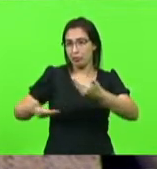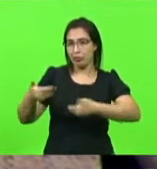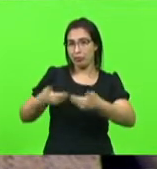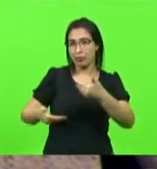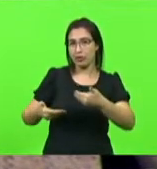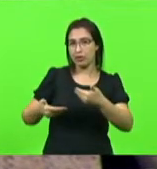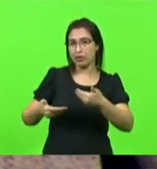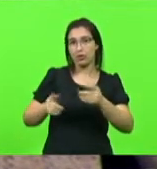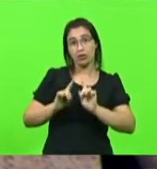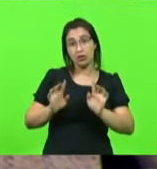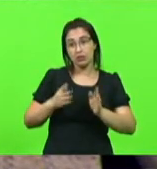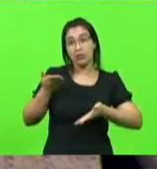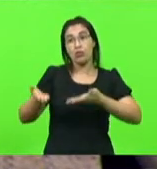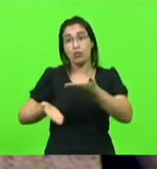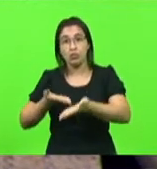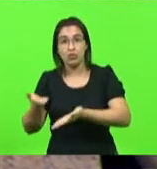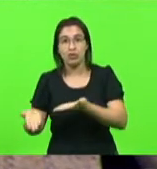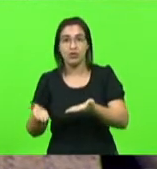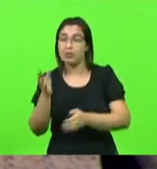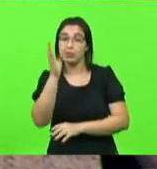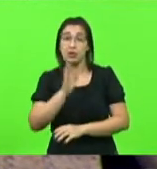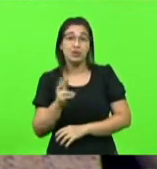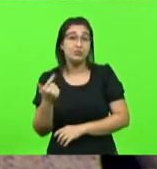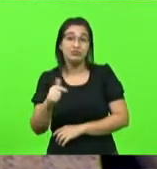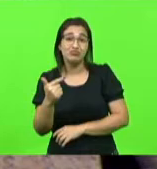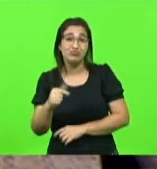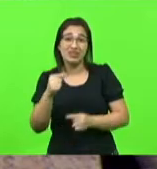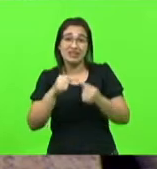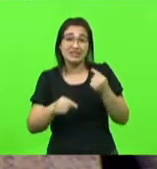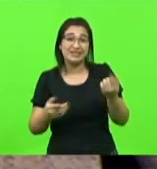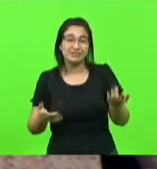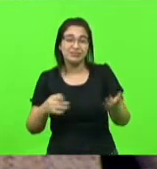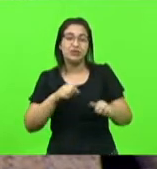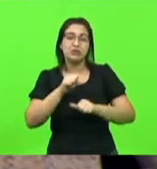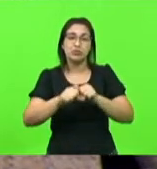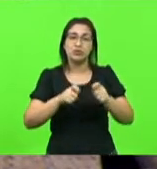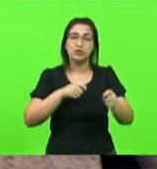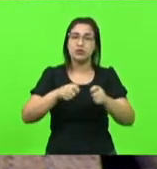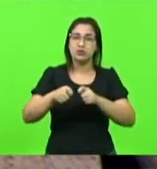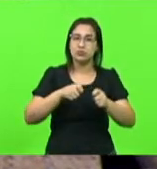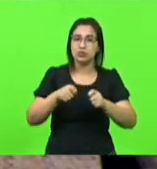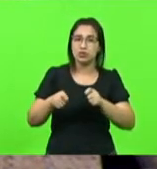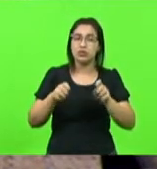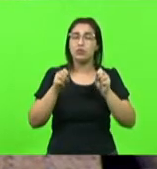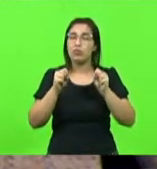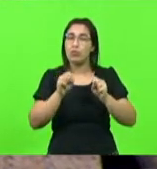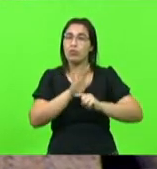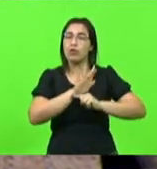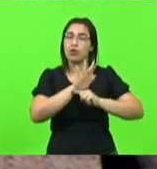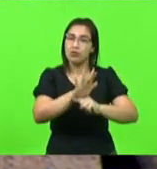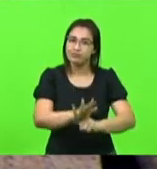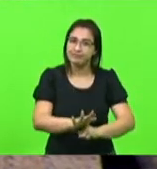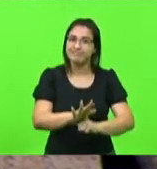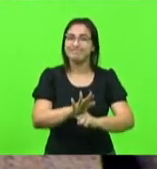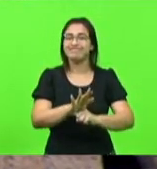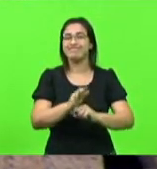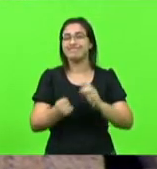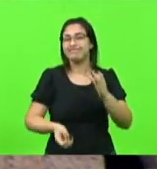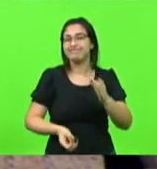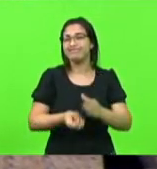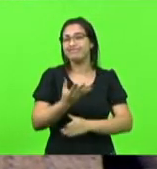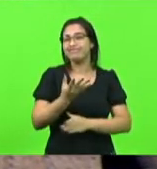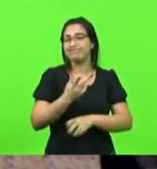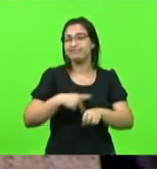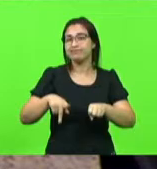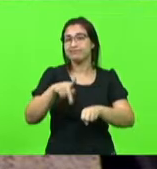pessoas. Isso o Brasil nunca teve. E a nossa reforma administrativa pode ajudar justamente a criar esse